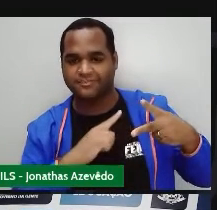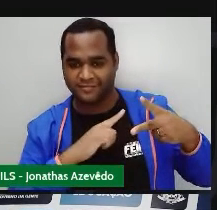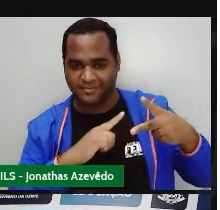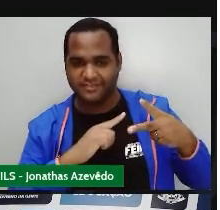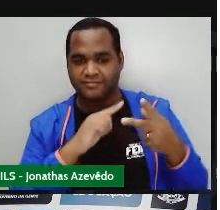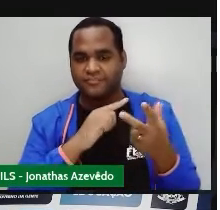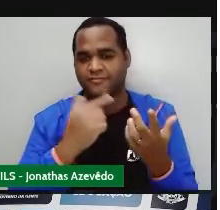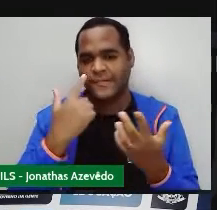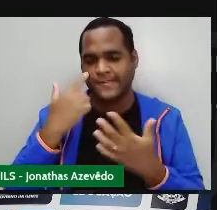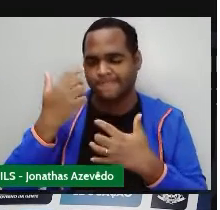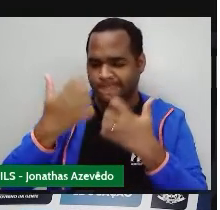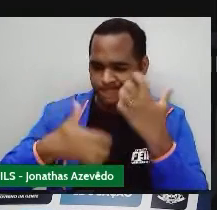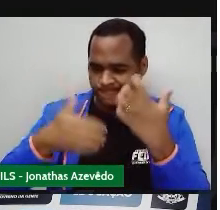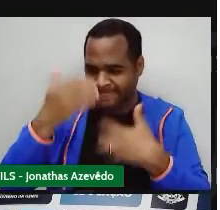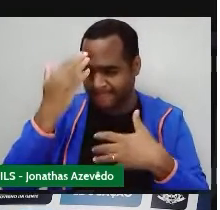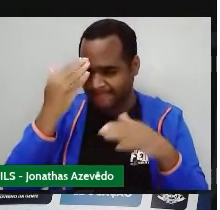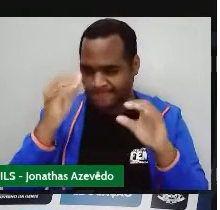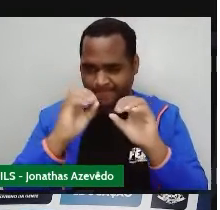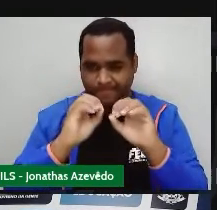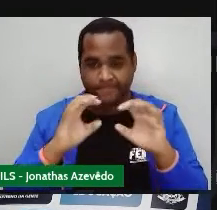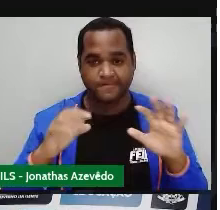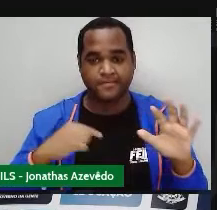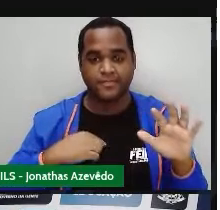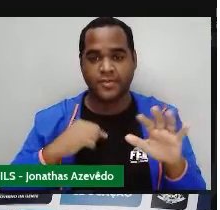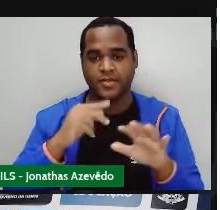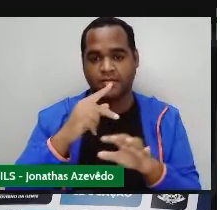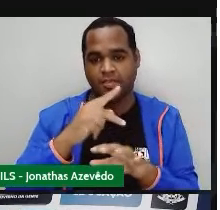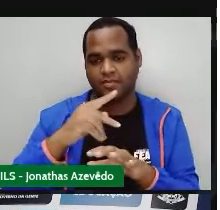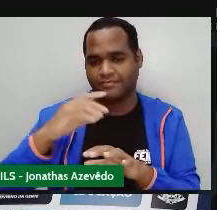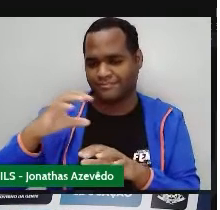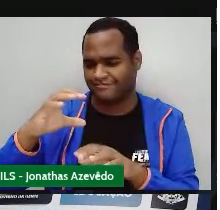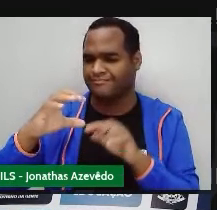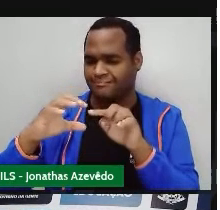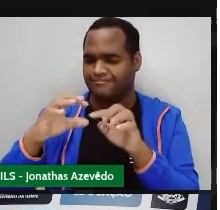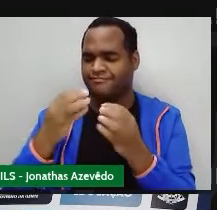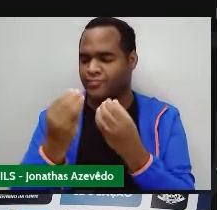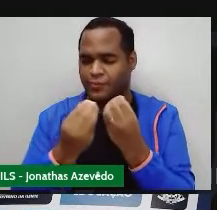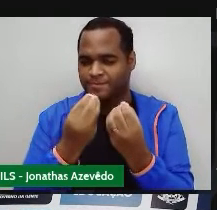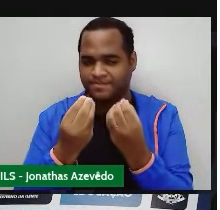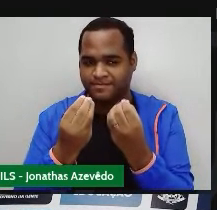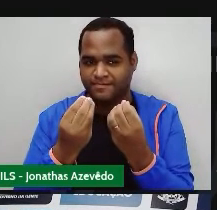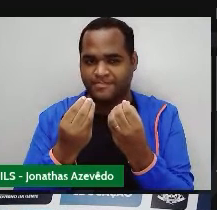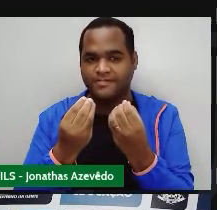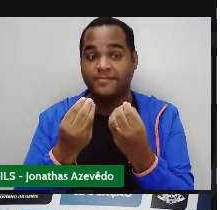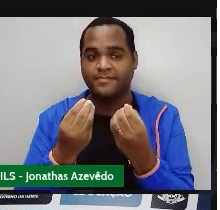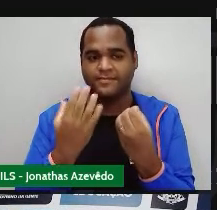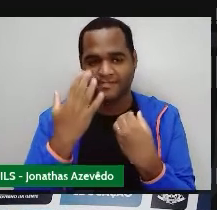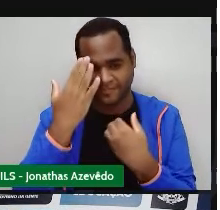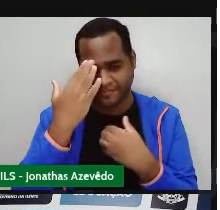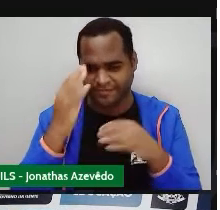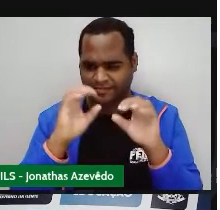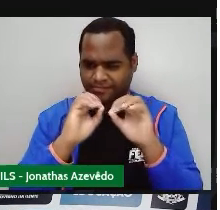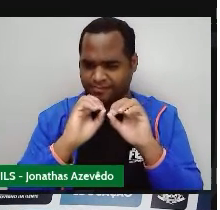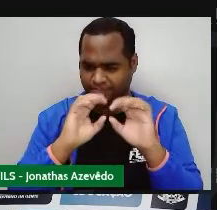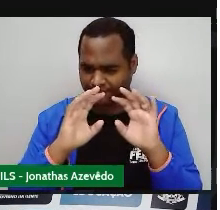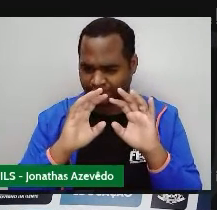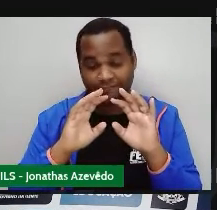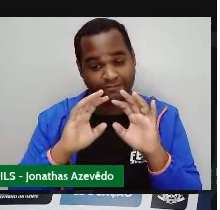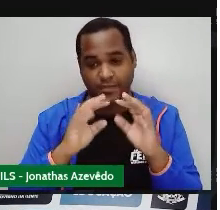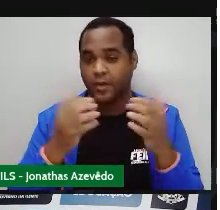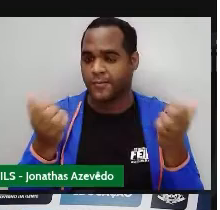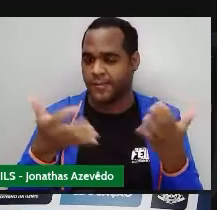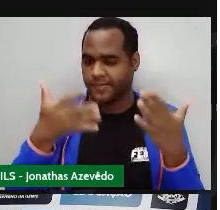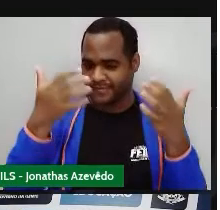utilizando inclusive o plano cartesiano como recurso Mas vamos vamos ser mais claros com isso né